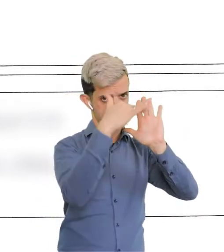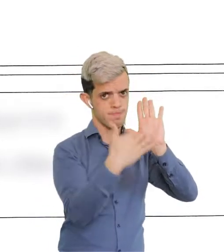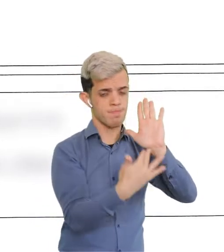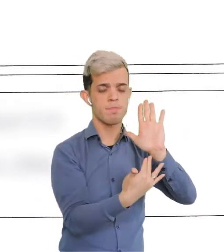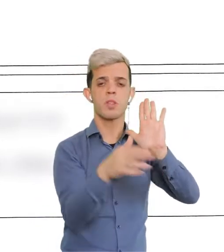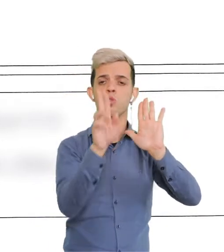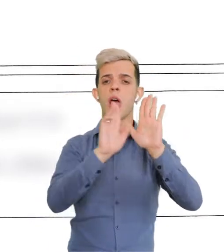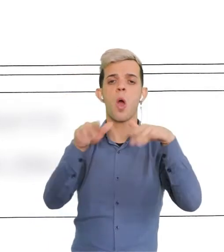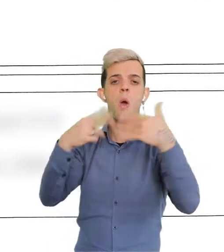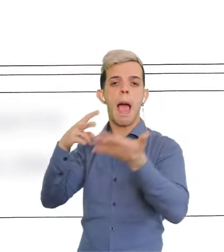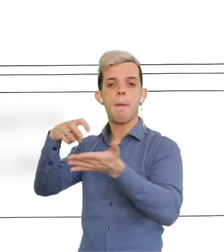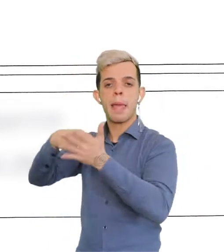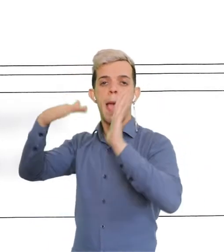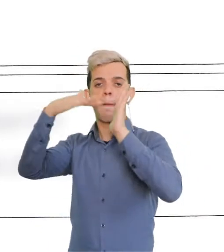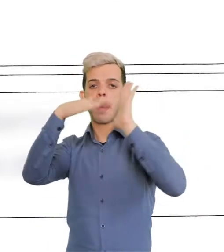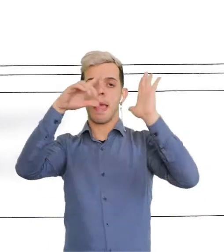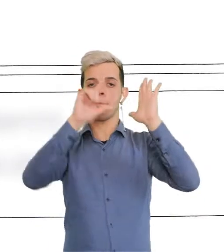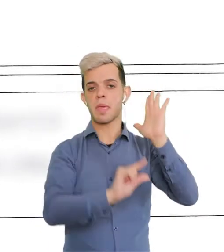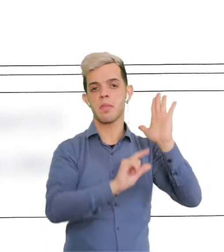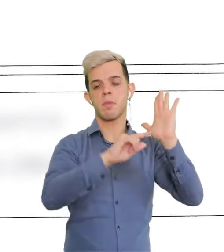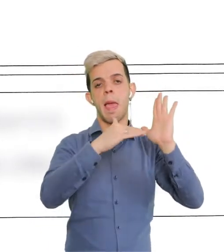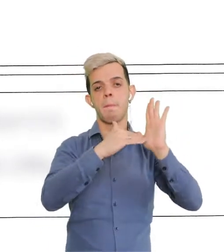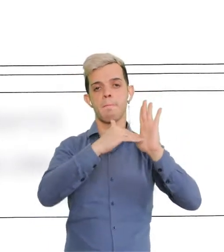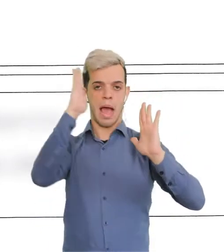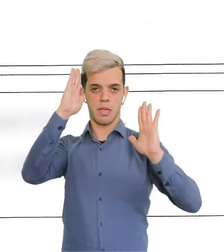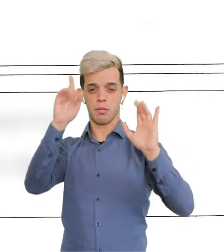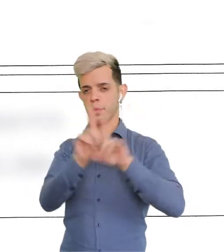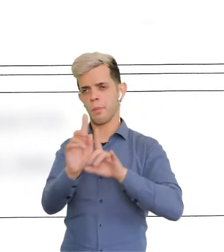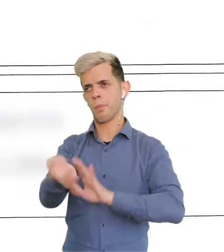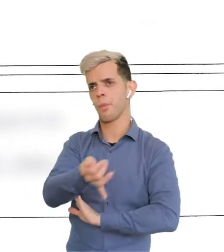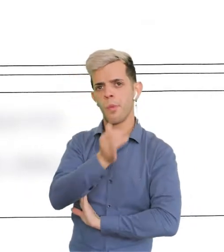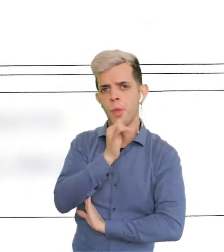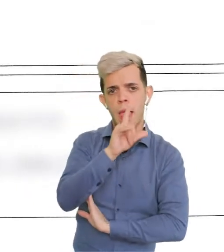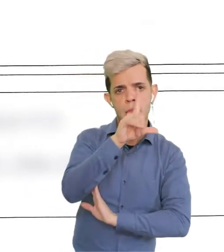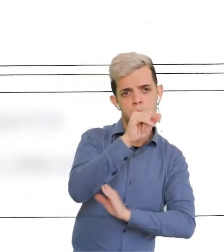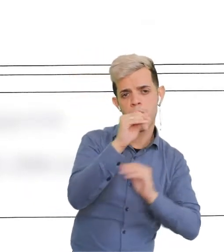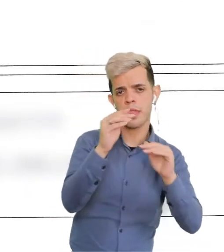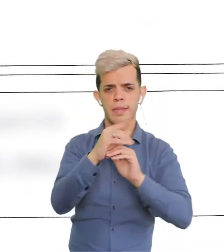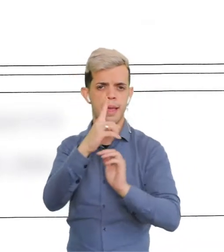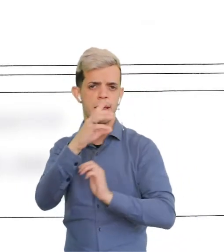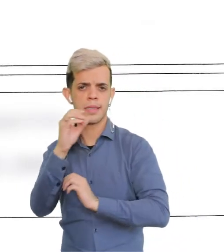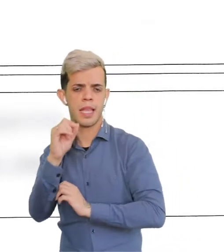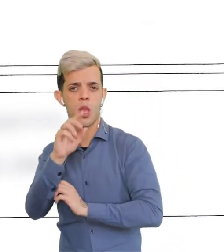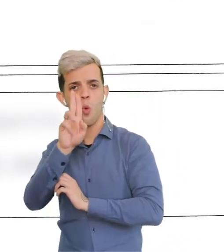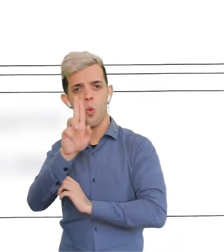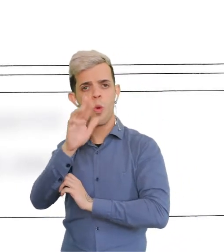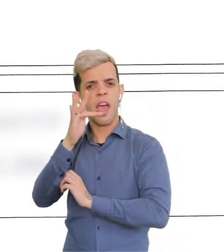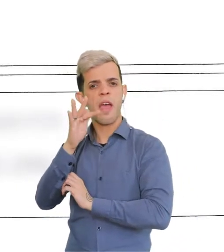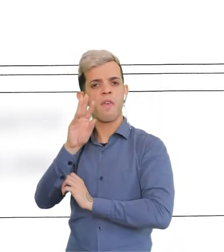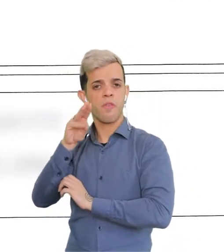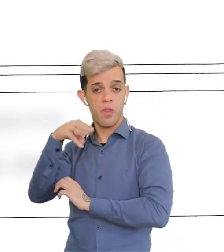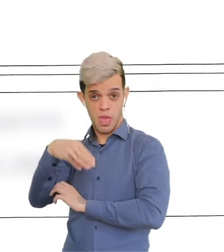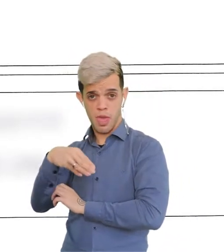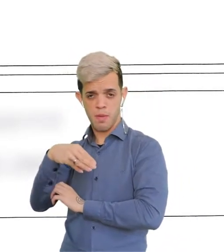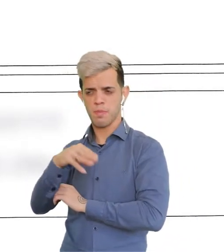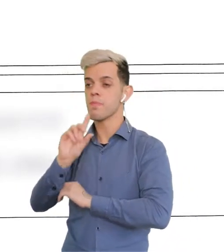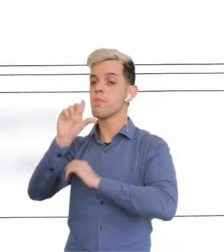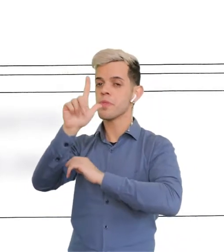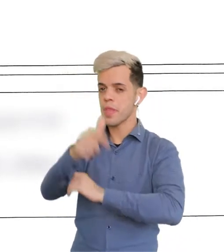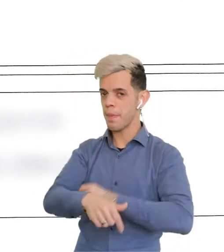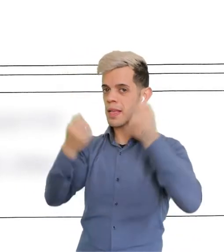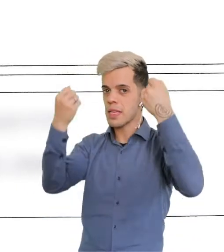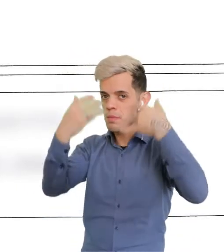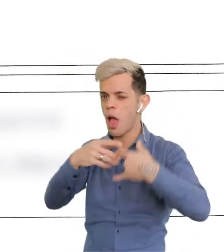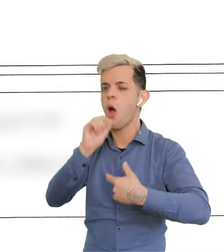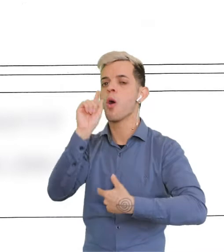em questão, a penalidade mínima e máxima aplicável, por exemplo, de 10 a 100 UFMs. Mais adiante a